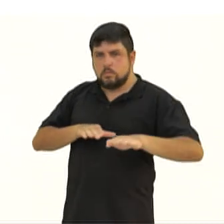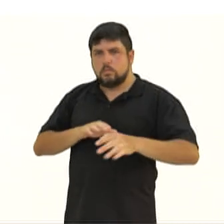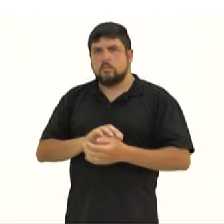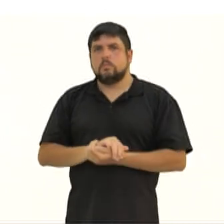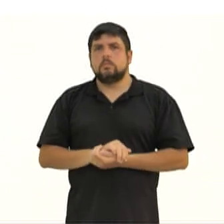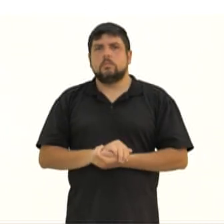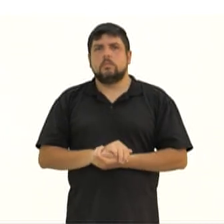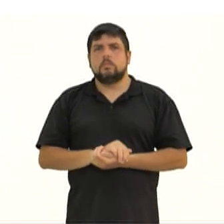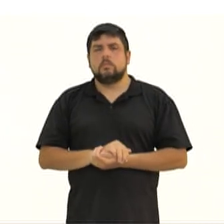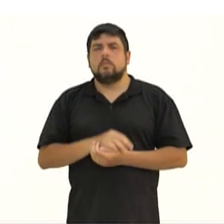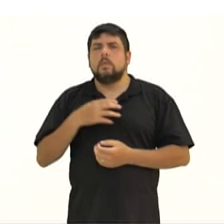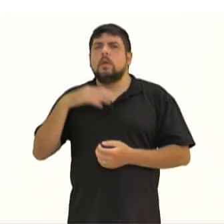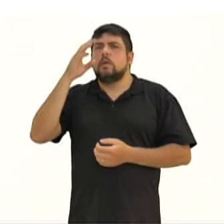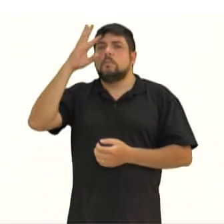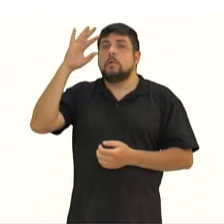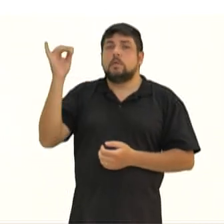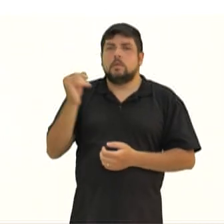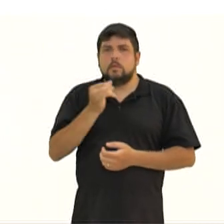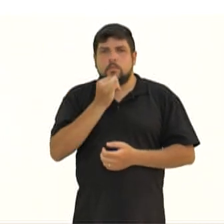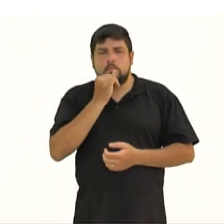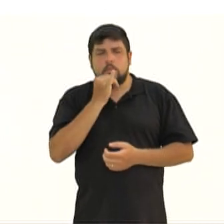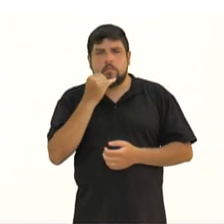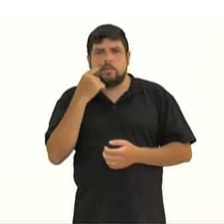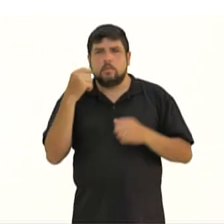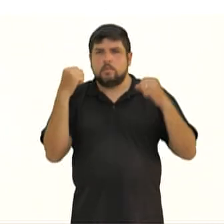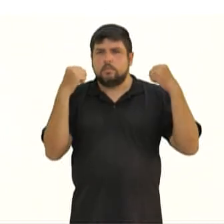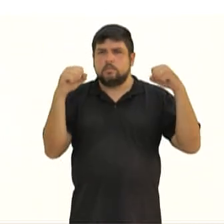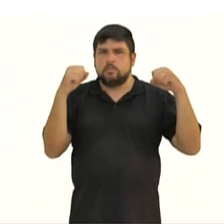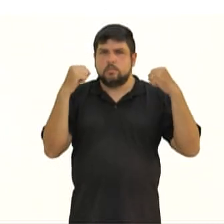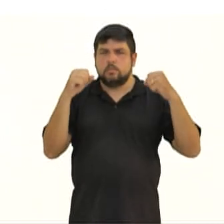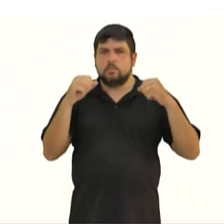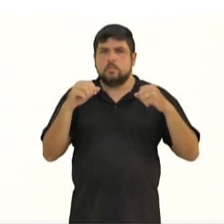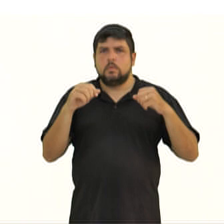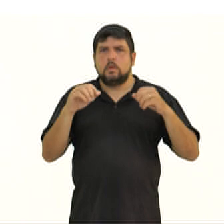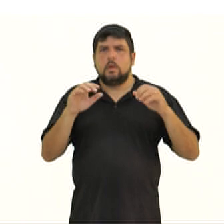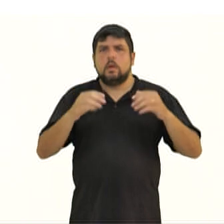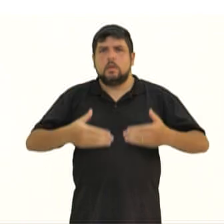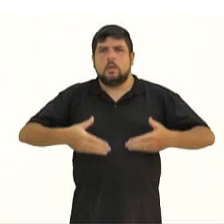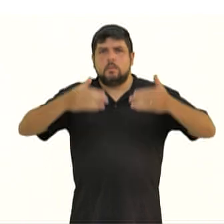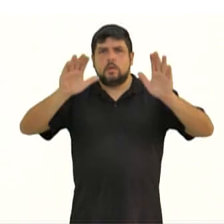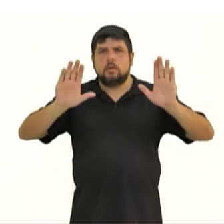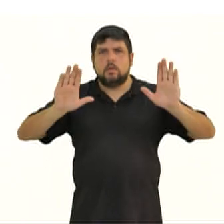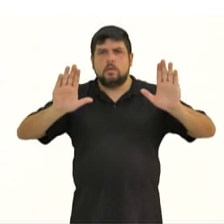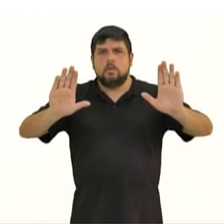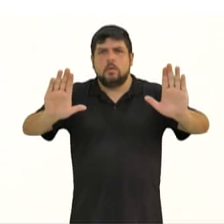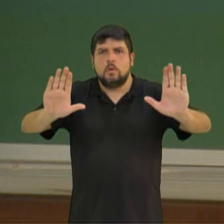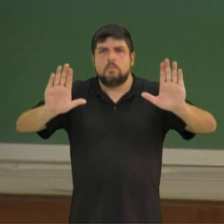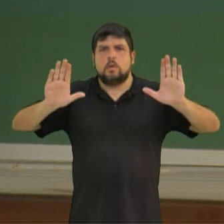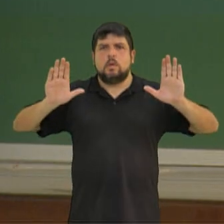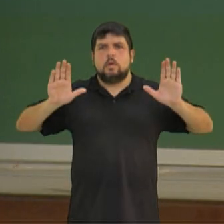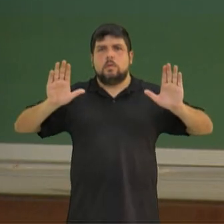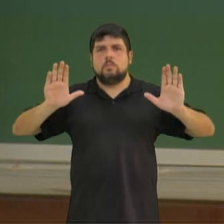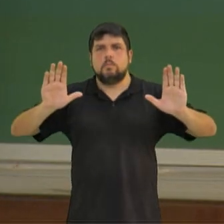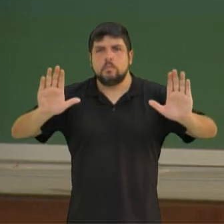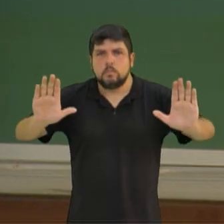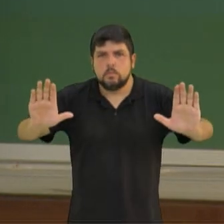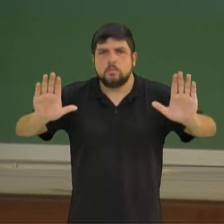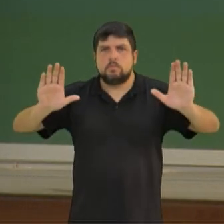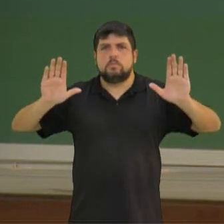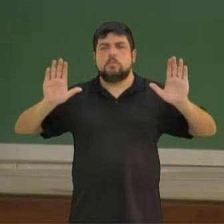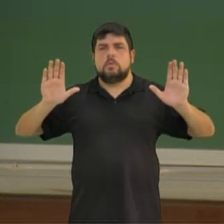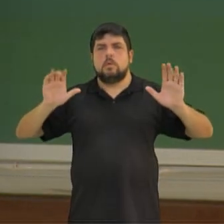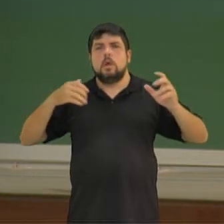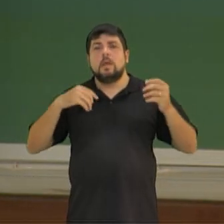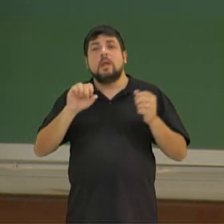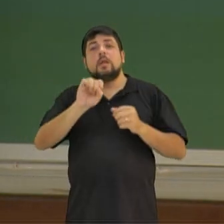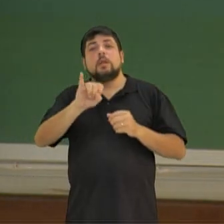Vamos imaginar um exemplo aqui de um exercício físico, uma flexão na parede. Quando a pessoa vai fazer a flexão na parede,